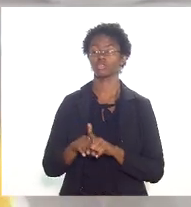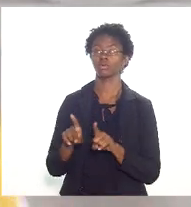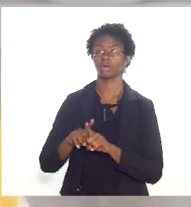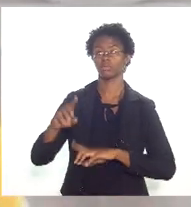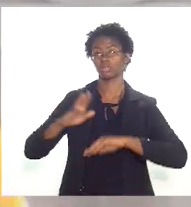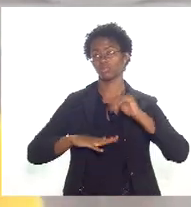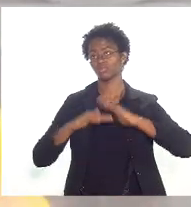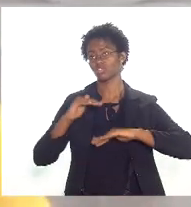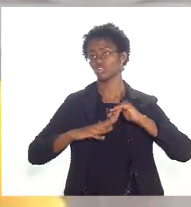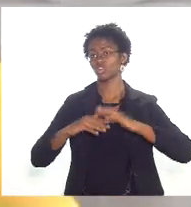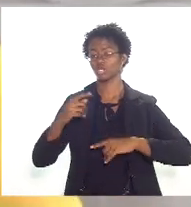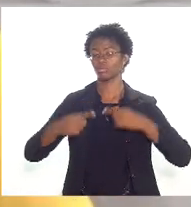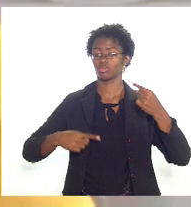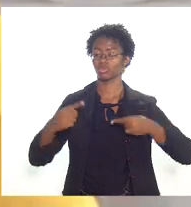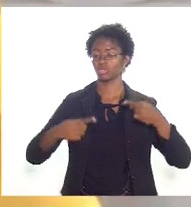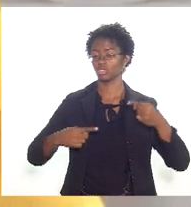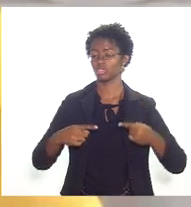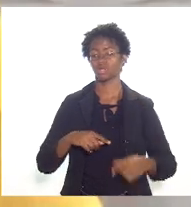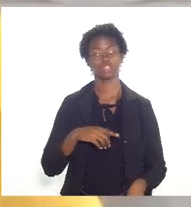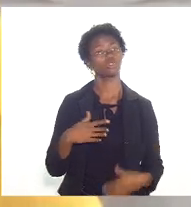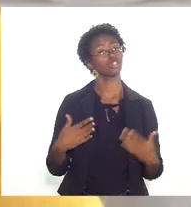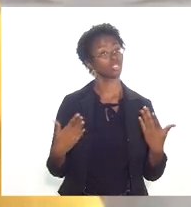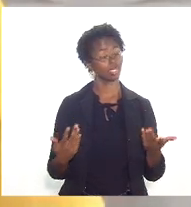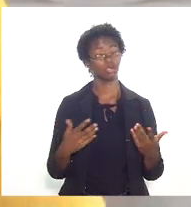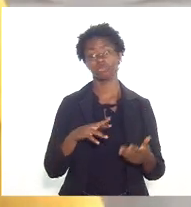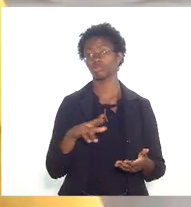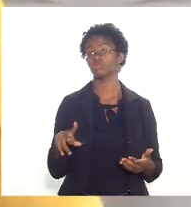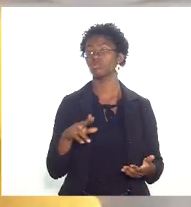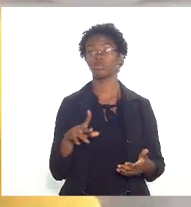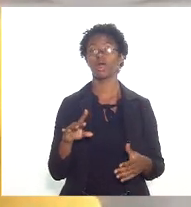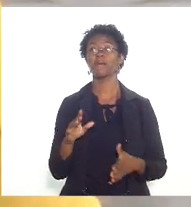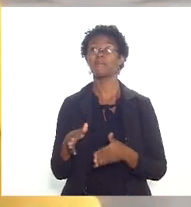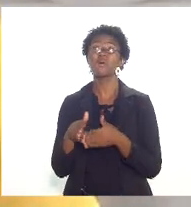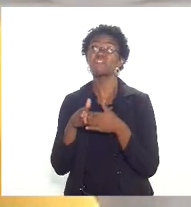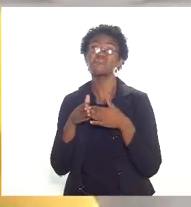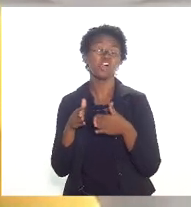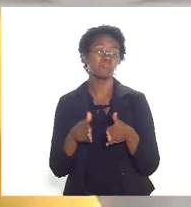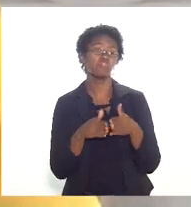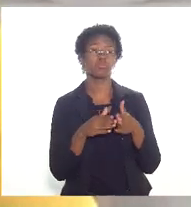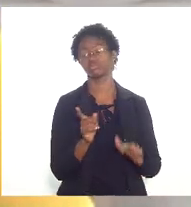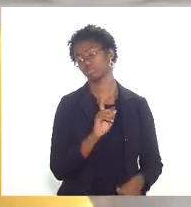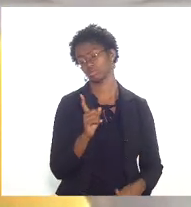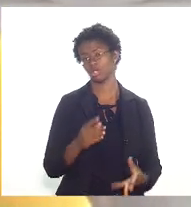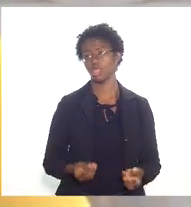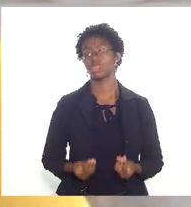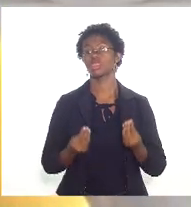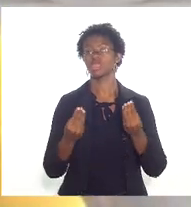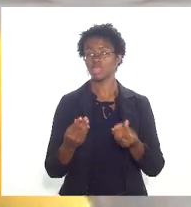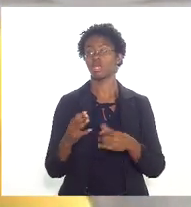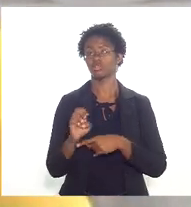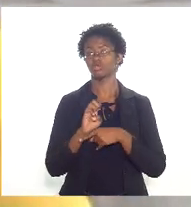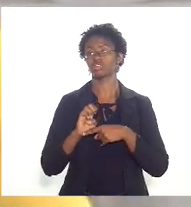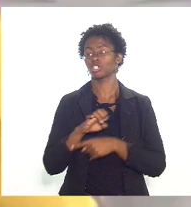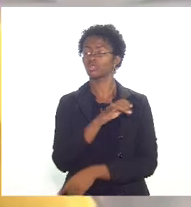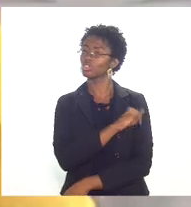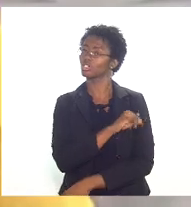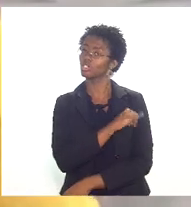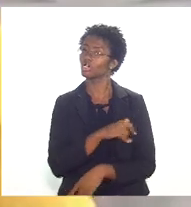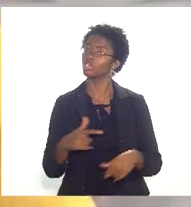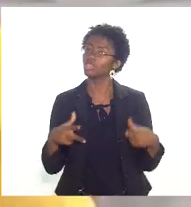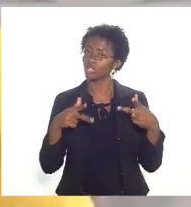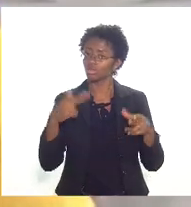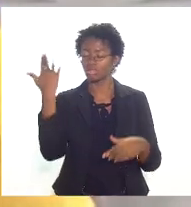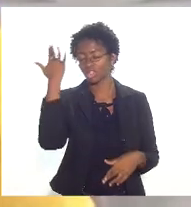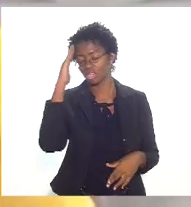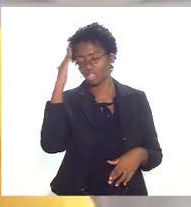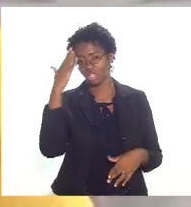portanto não é favor nenhum que seja dado ao estado do Rio de Janeiro o mesmo entendimento